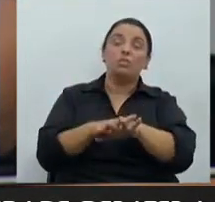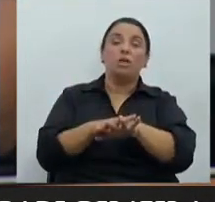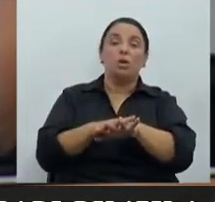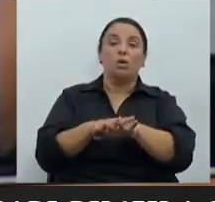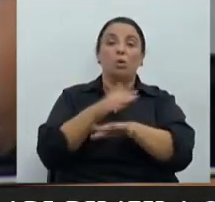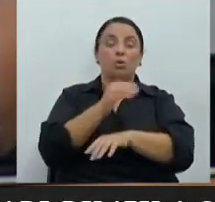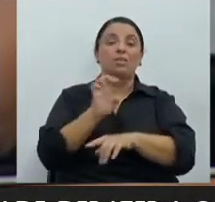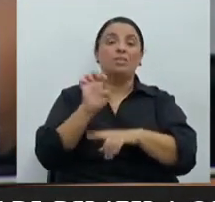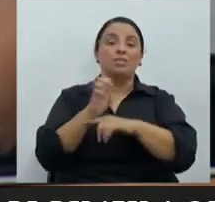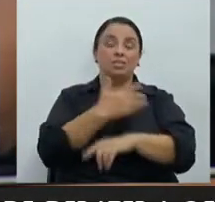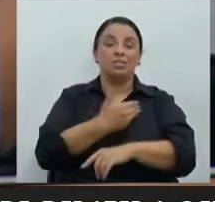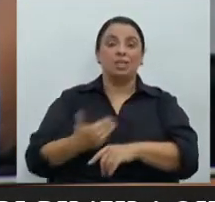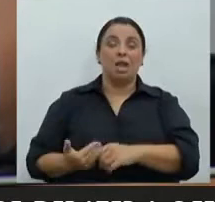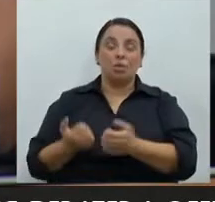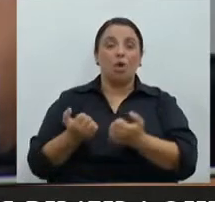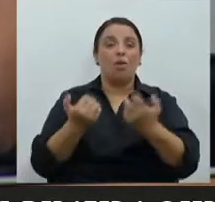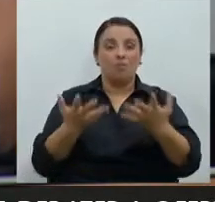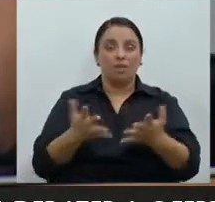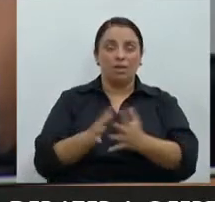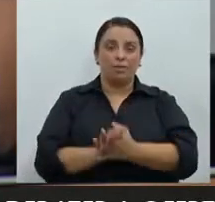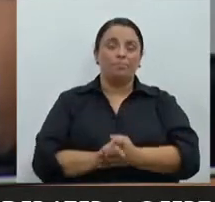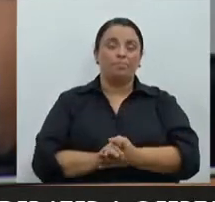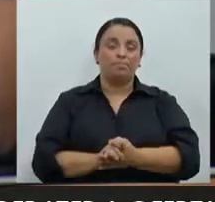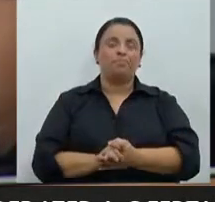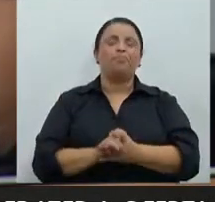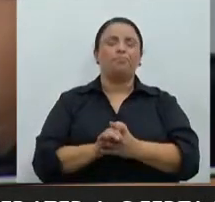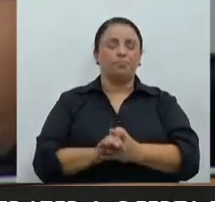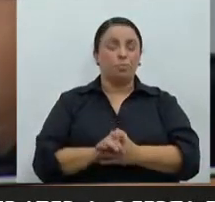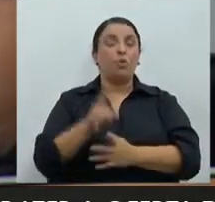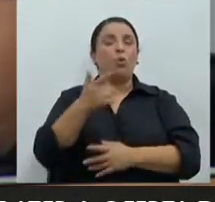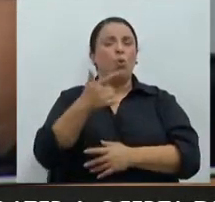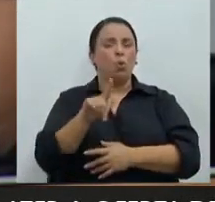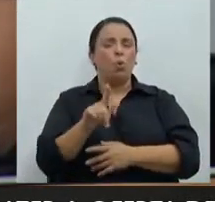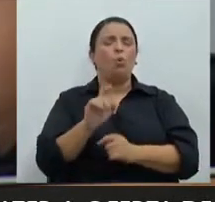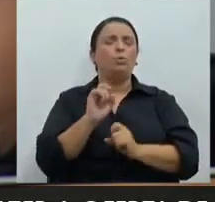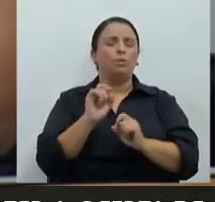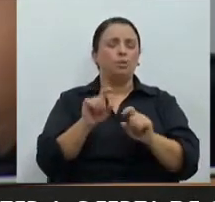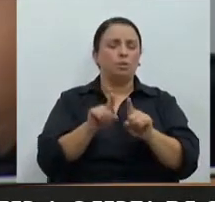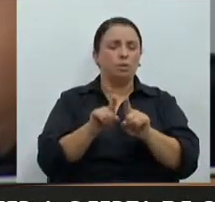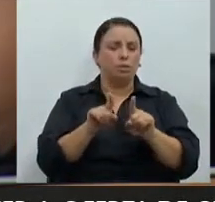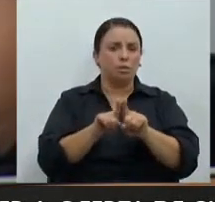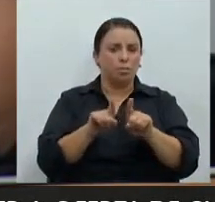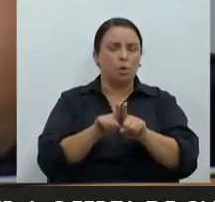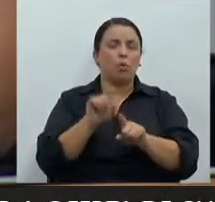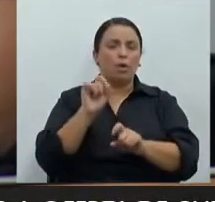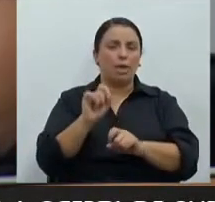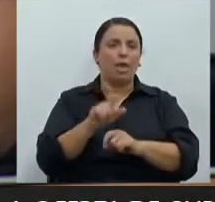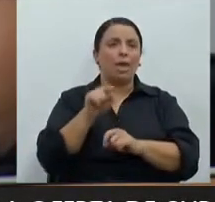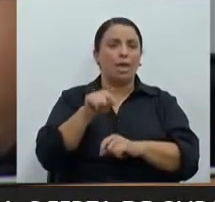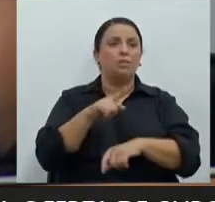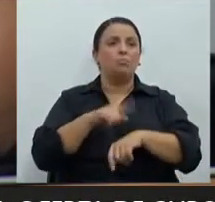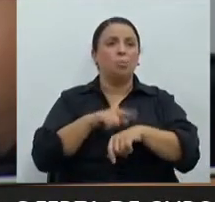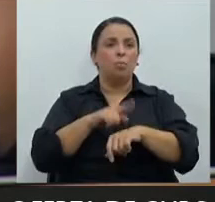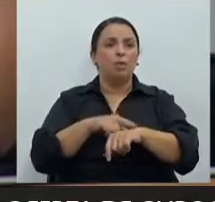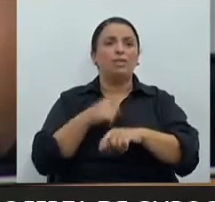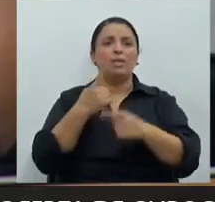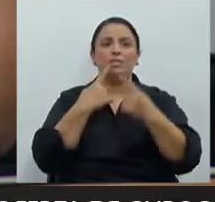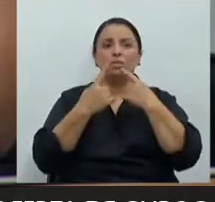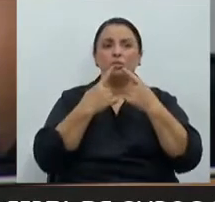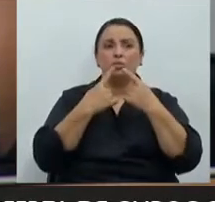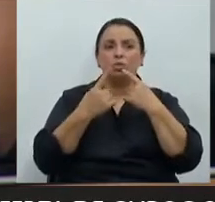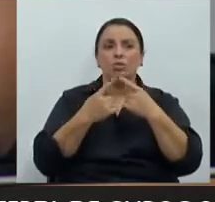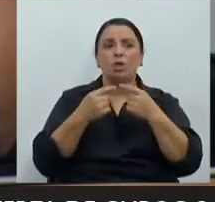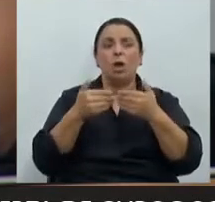Um outro ponto, né, gente, é que esse momento dessa discussão, ele amplia muito para nós